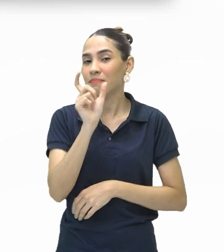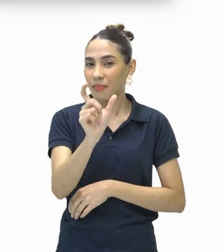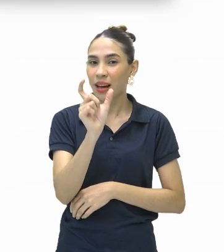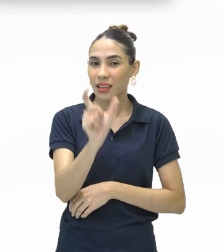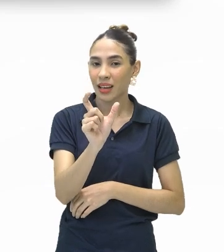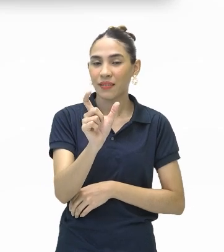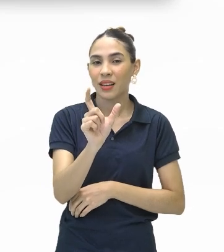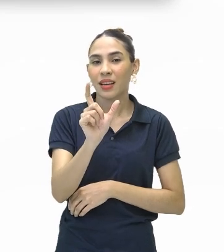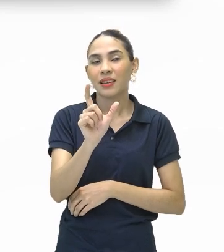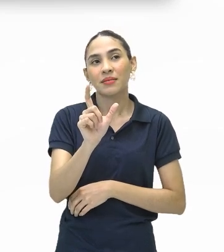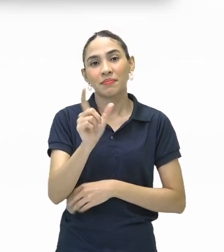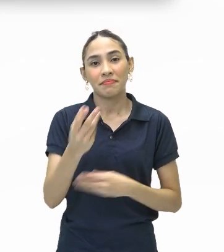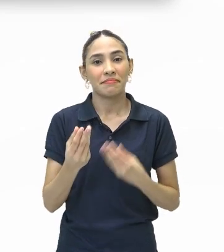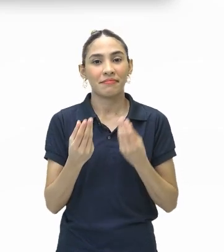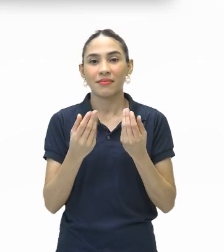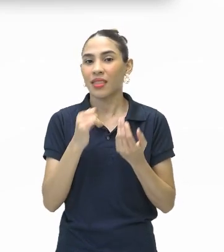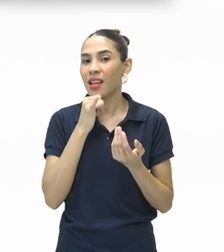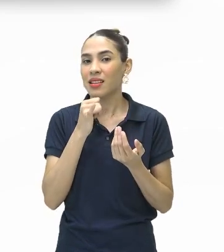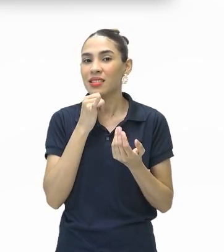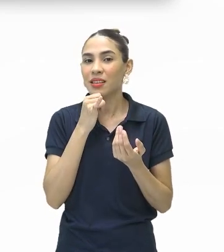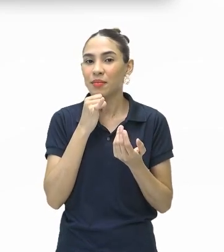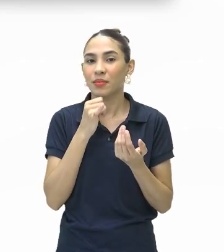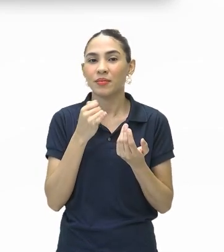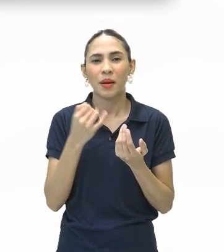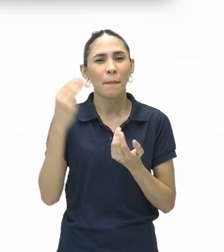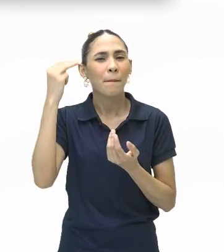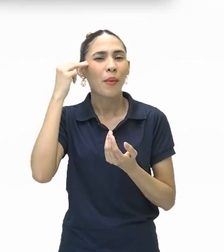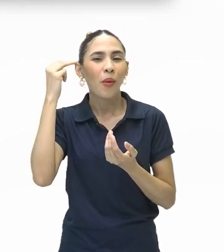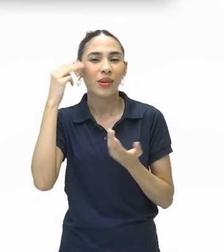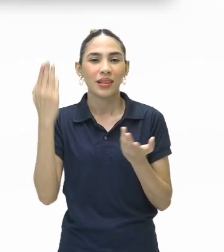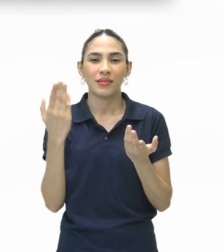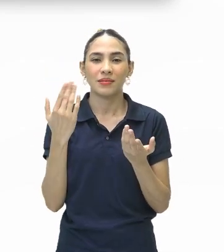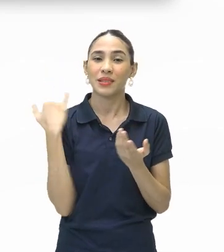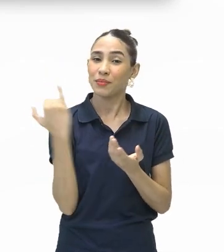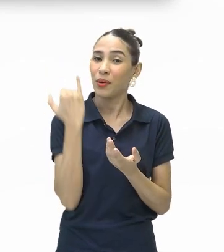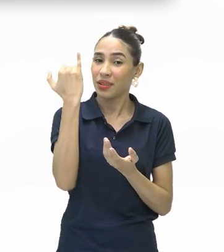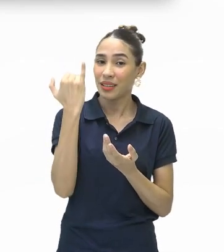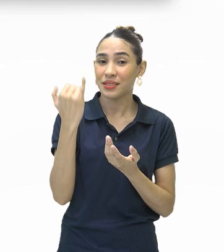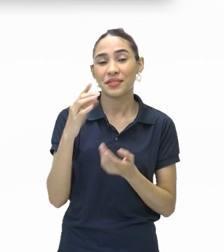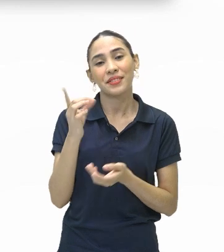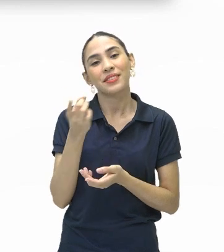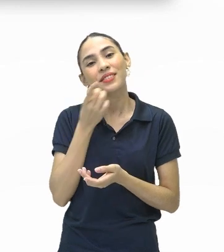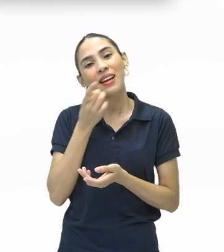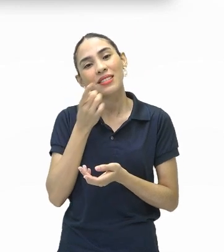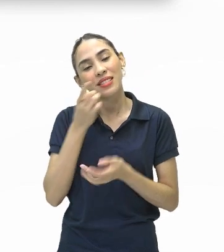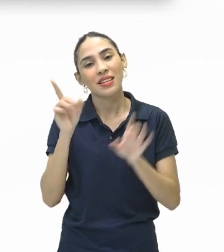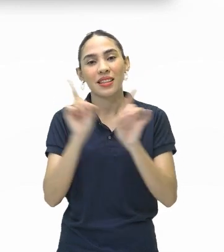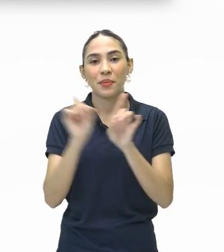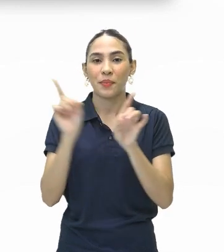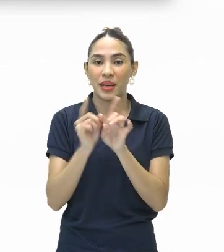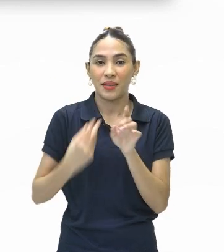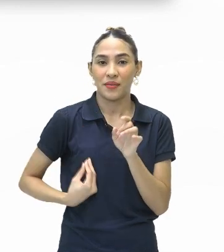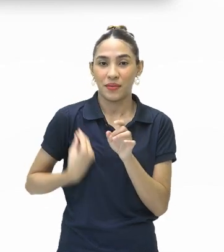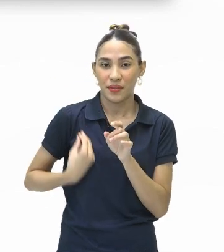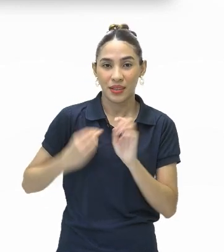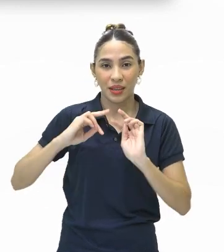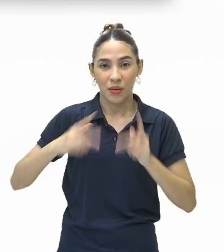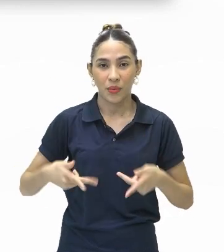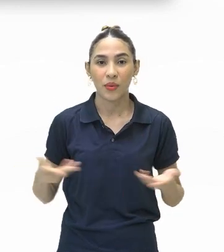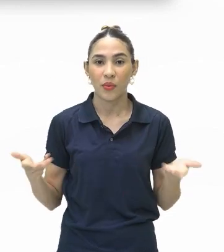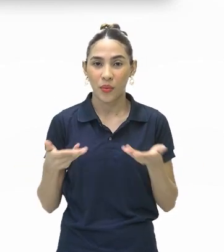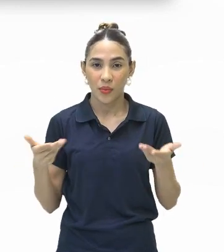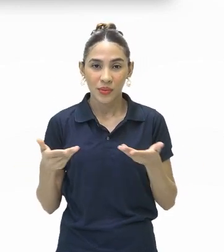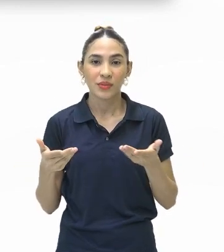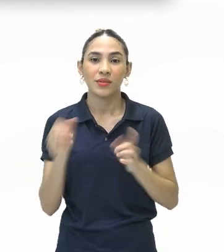palavrinhas que estão aí, né? Que estão na moda. São palavras que estão aí no dia a dia da nossa existência hoje, da